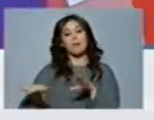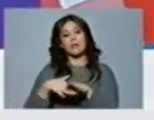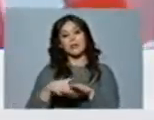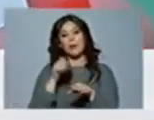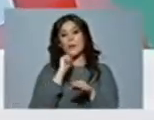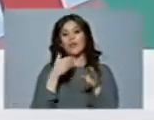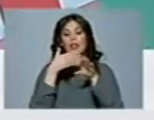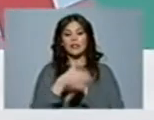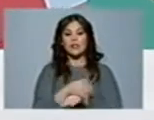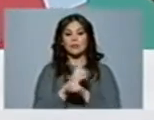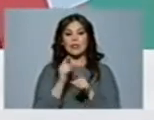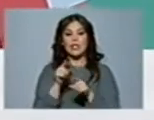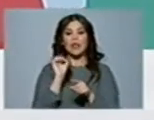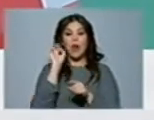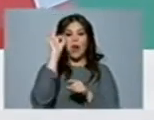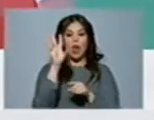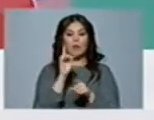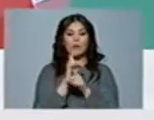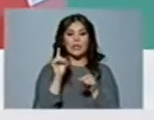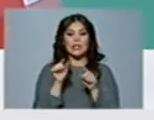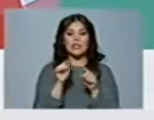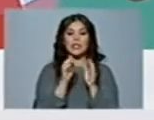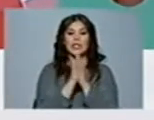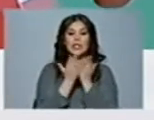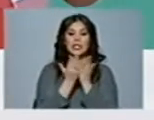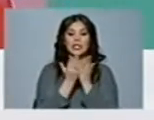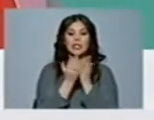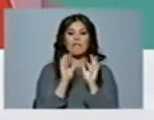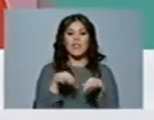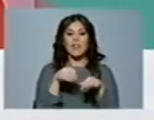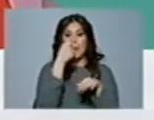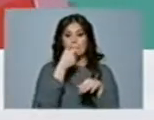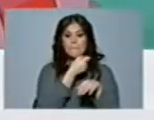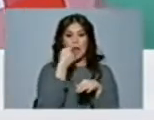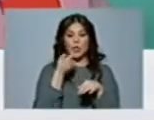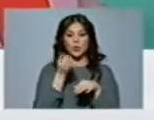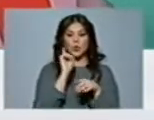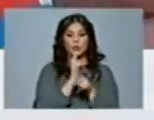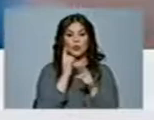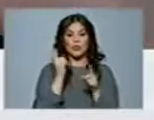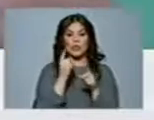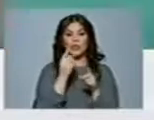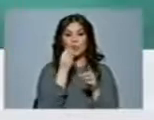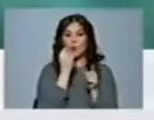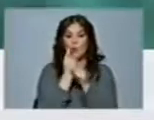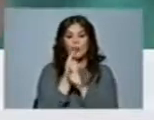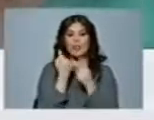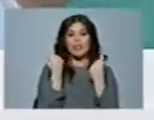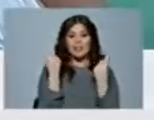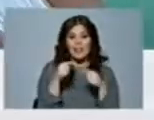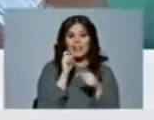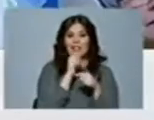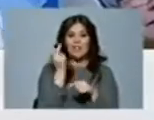acesso. Só dá-vos uma nota, é que esta brochura não termina em maio, porque ela tem as receitas e por isso poderá ficar nas nossas